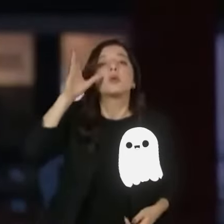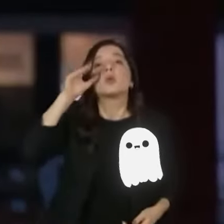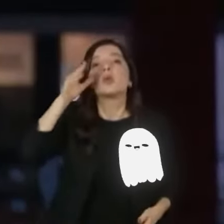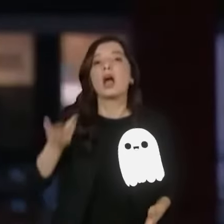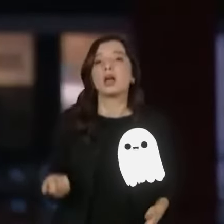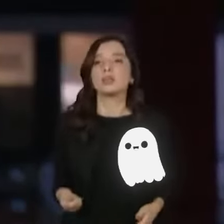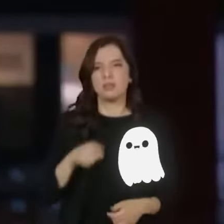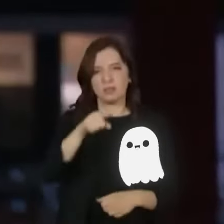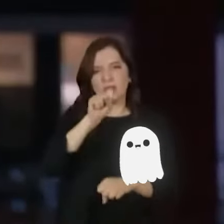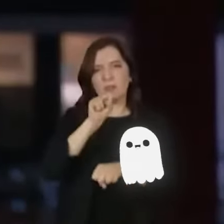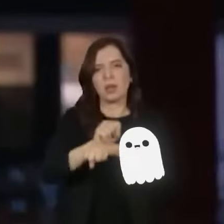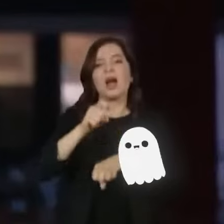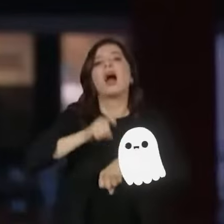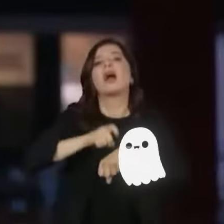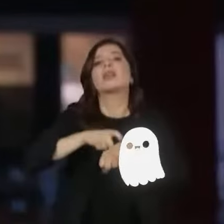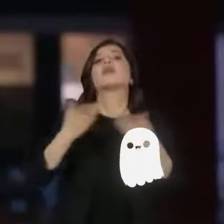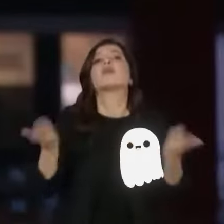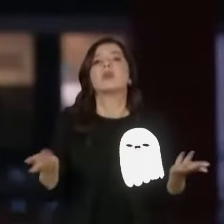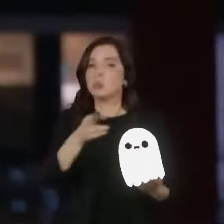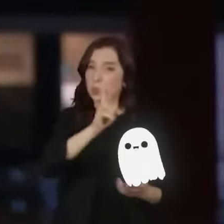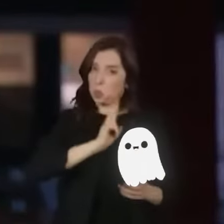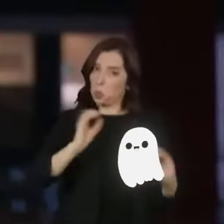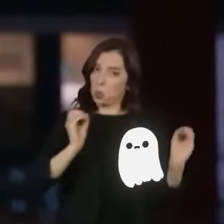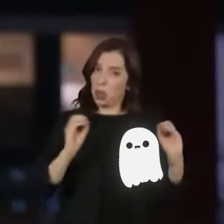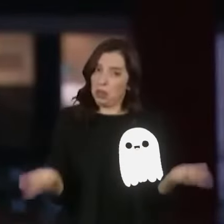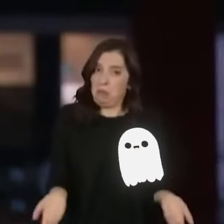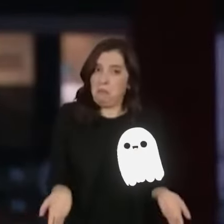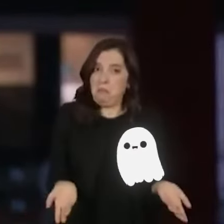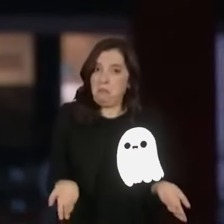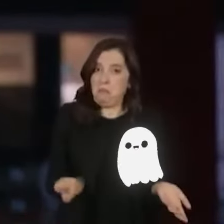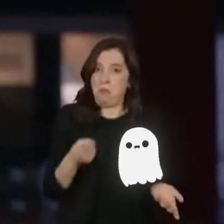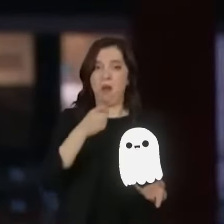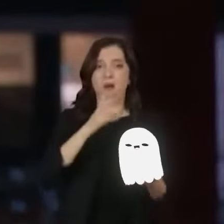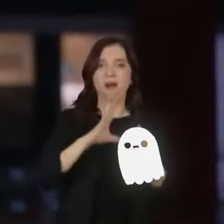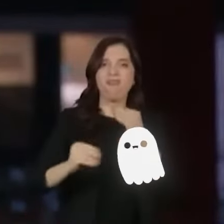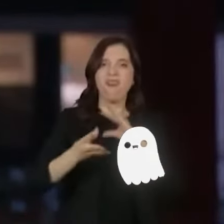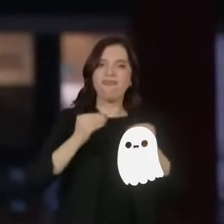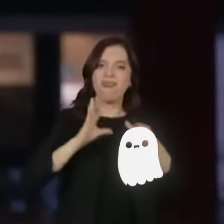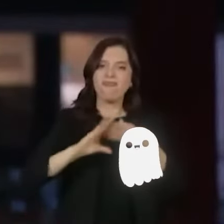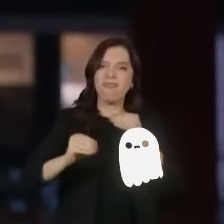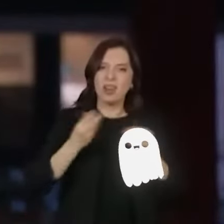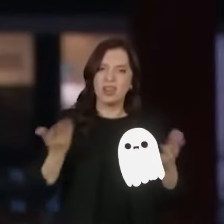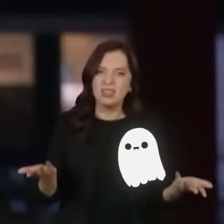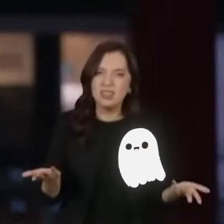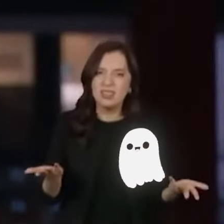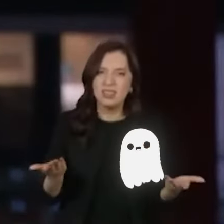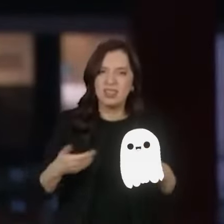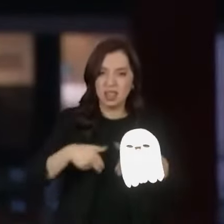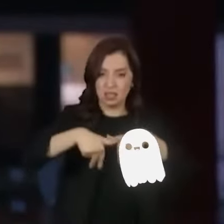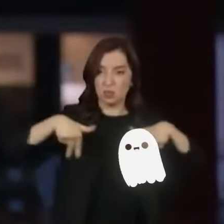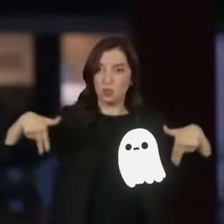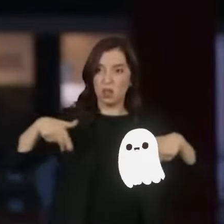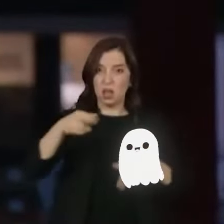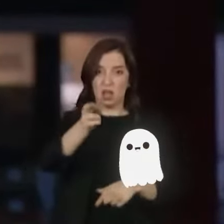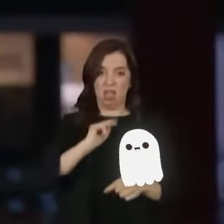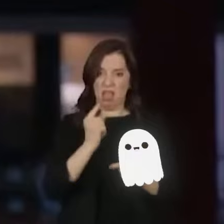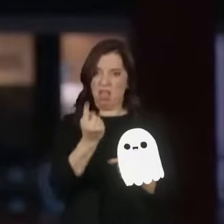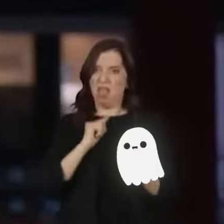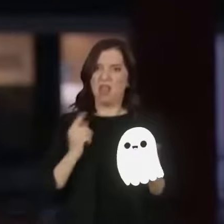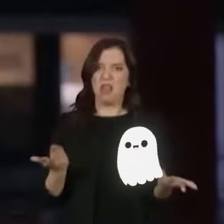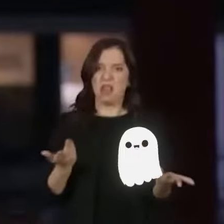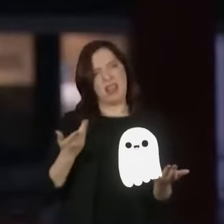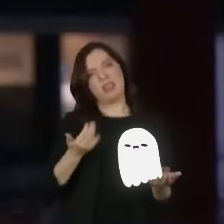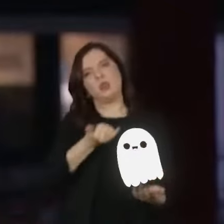A gente quer saber que você é um arregão. Você atravessou o debate esses dias para me dar um tapa e falou que você queria ter feito. Você não é homem nem para fazer